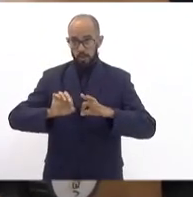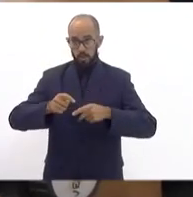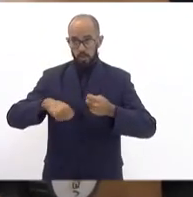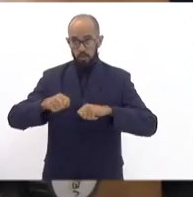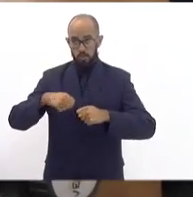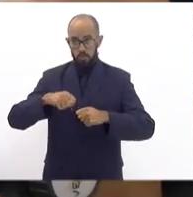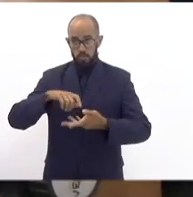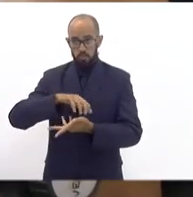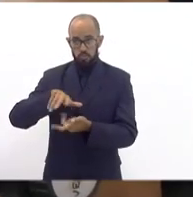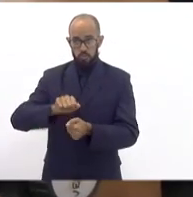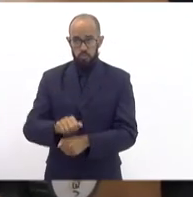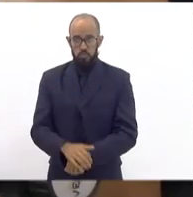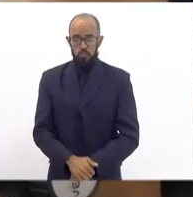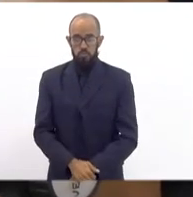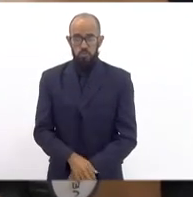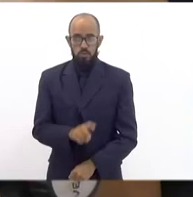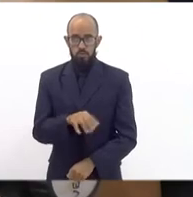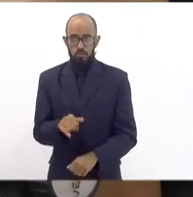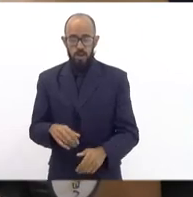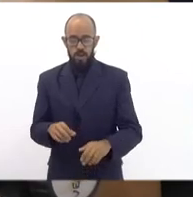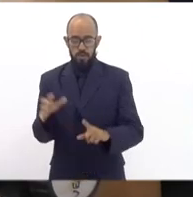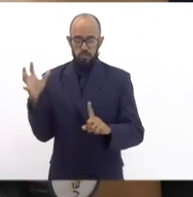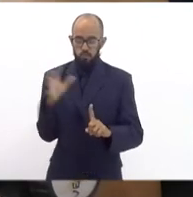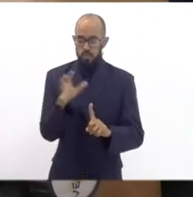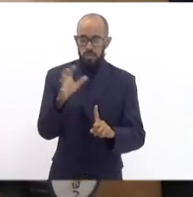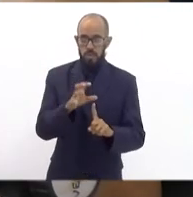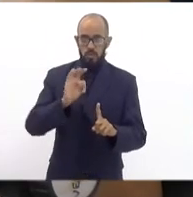que vai afetar todos os países